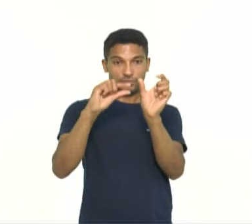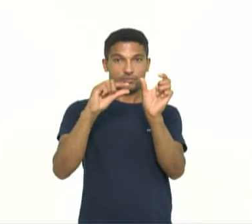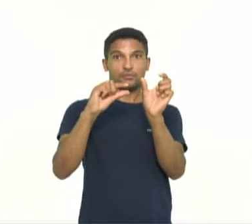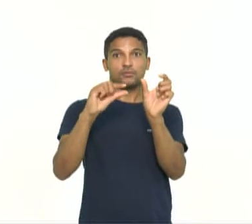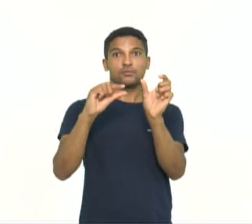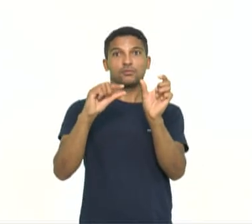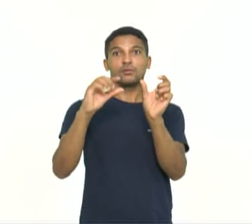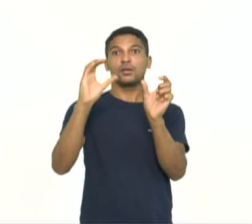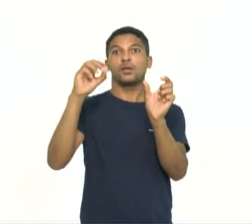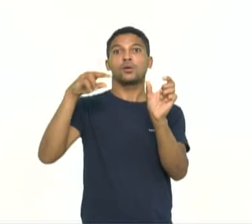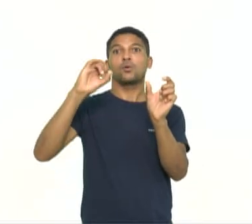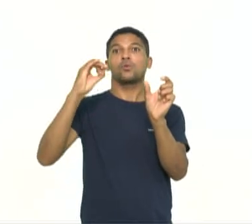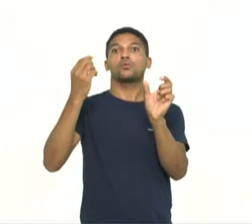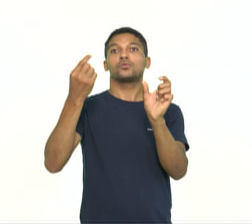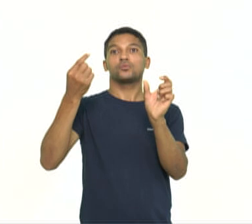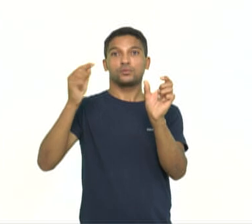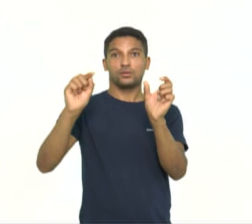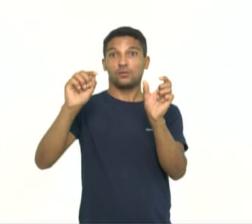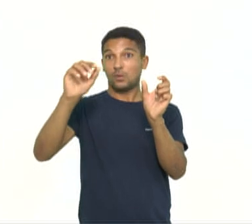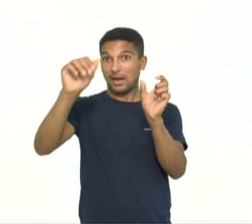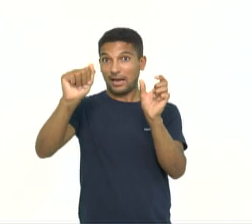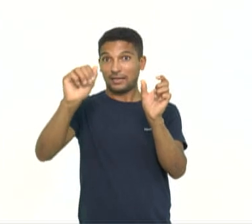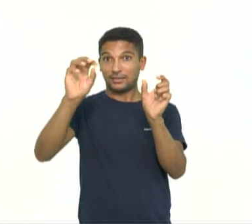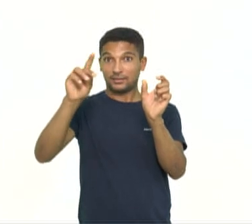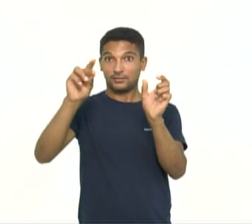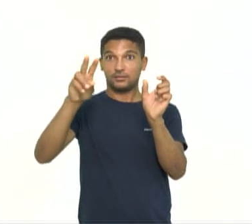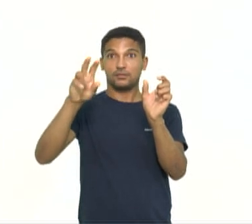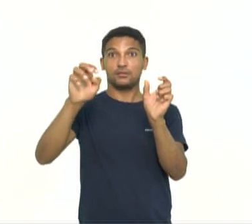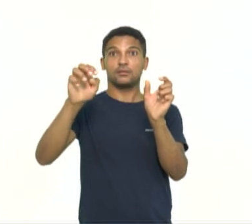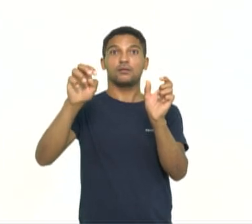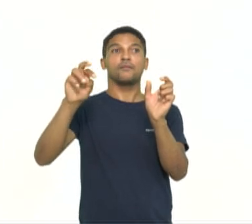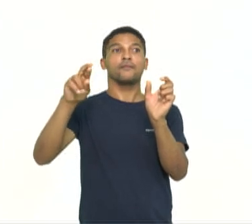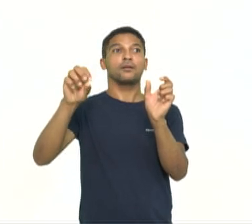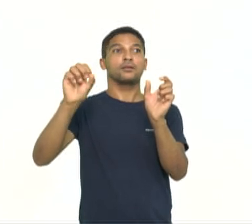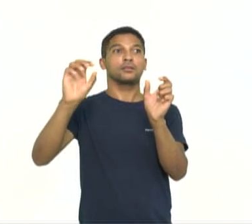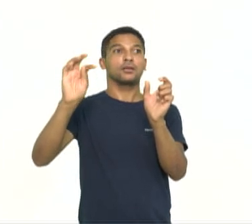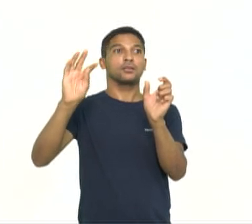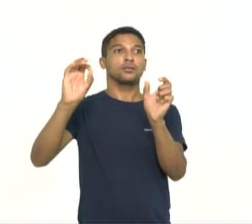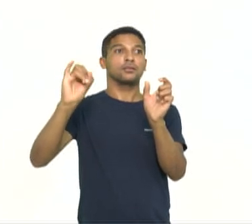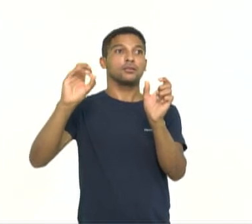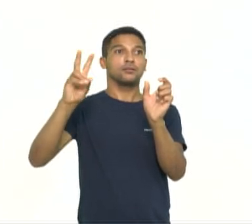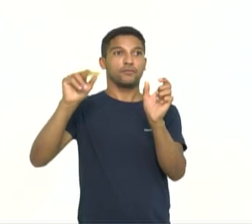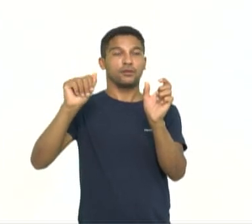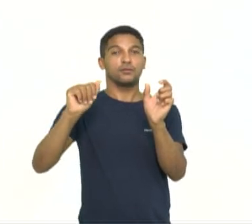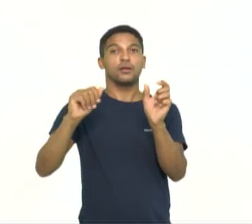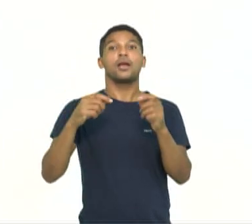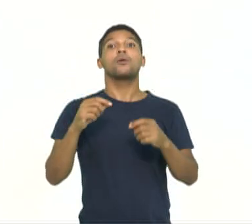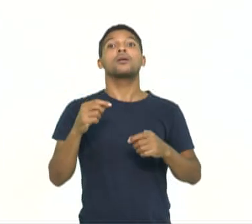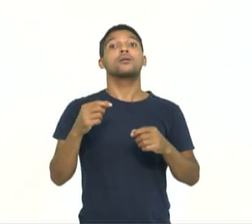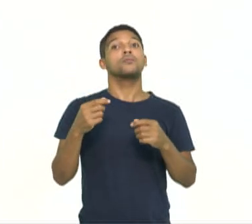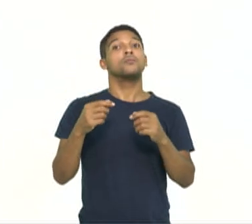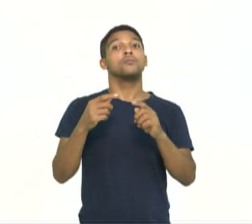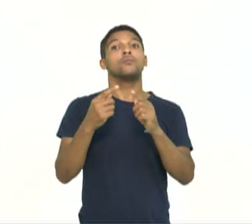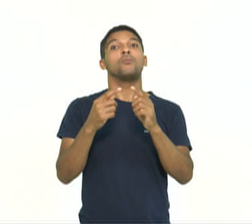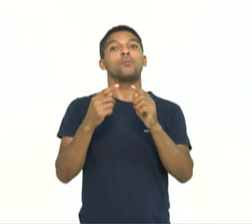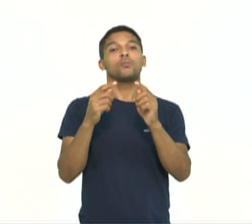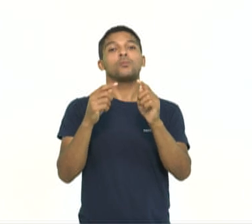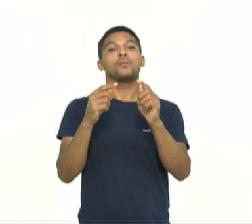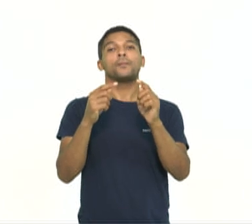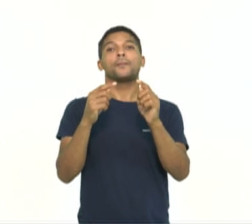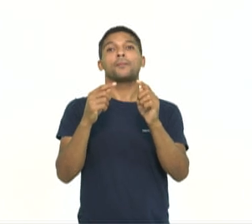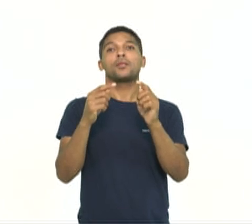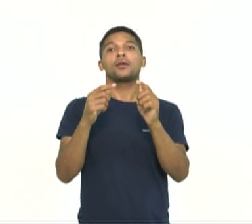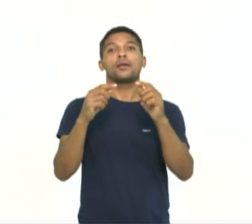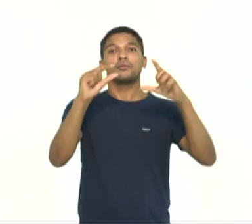ligam palavras ou orações, estabelecendo entre elas ideias de oposição, contraste e compensação, que é